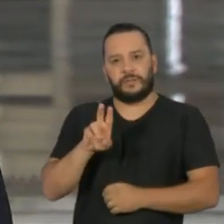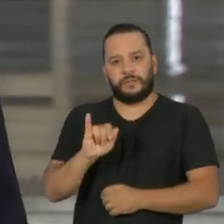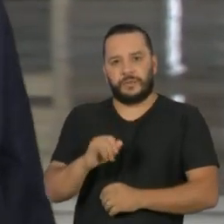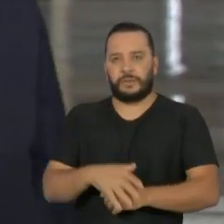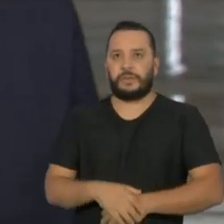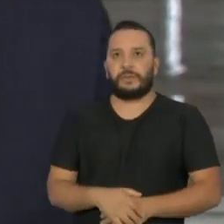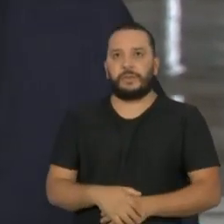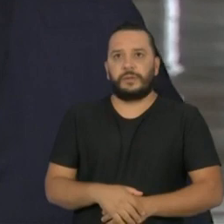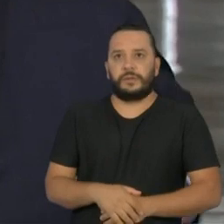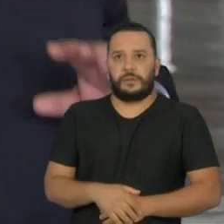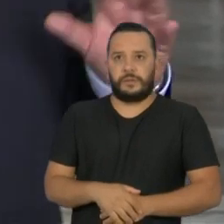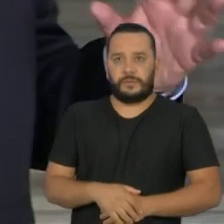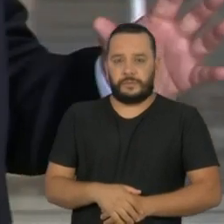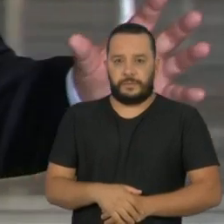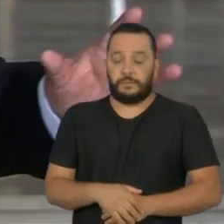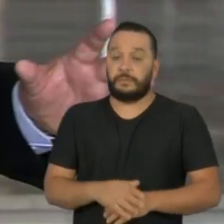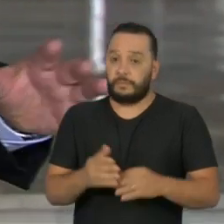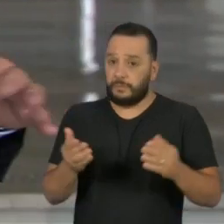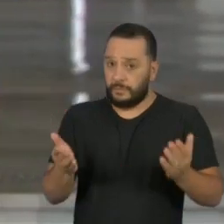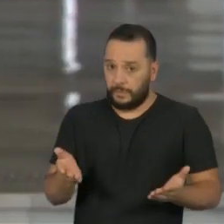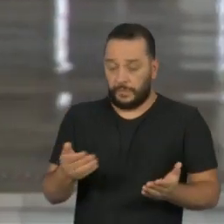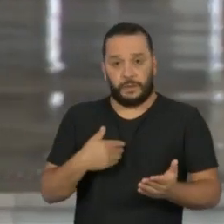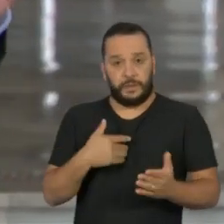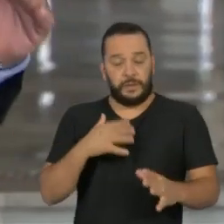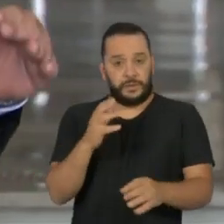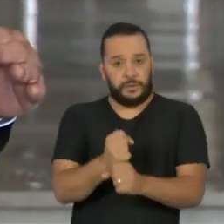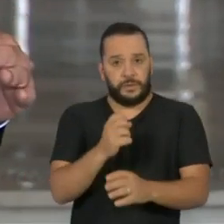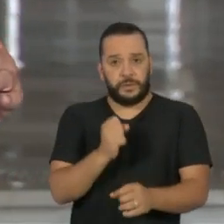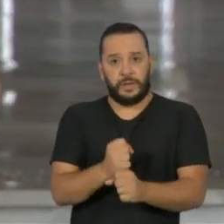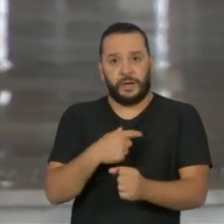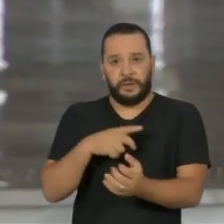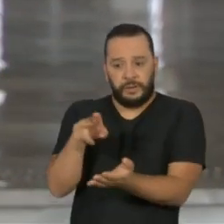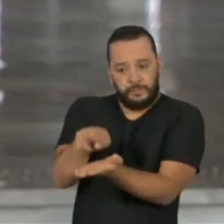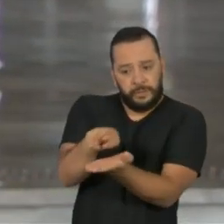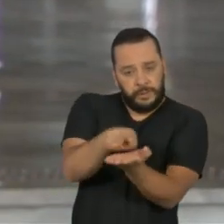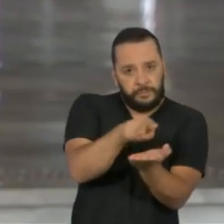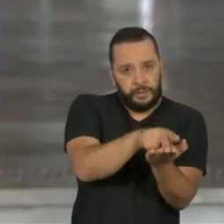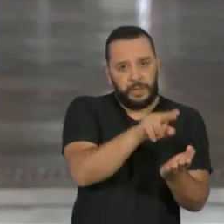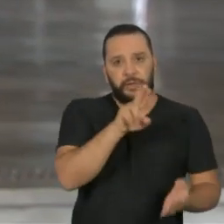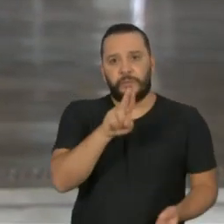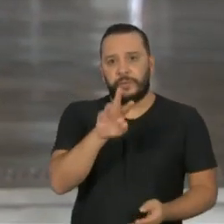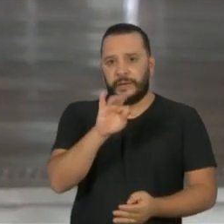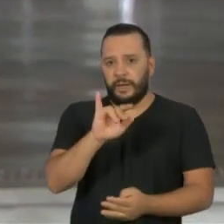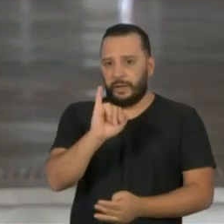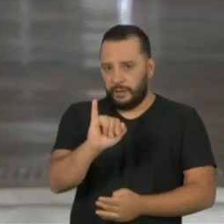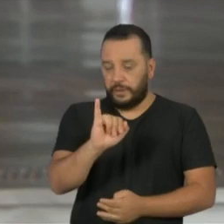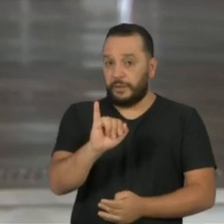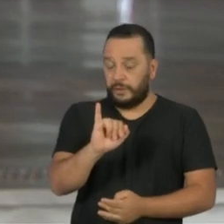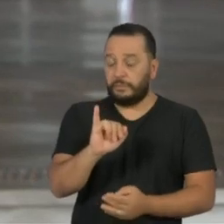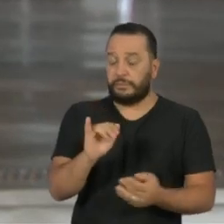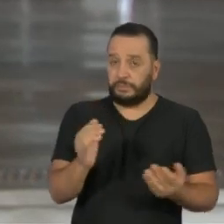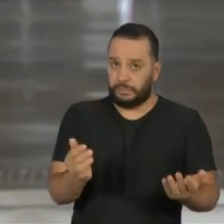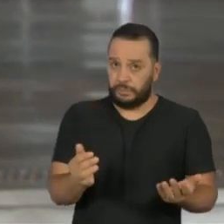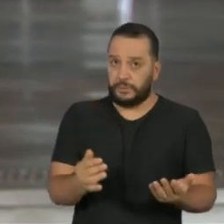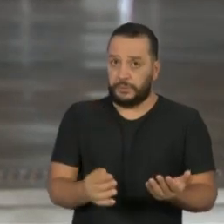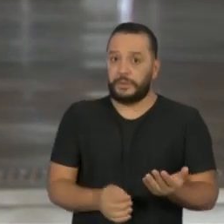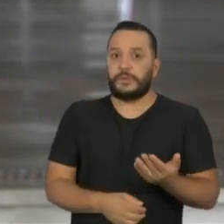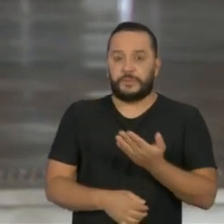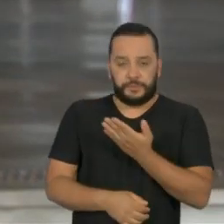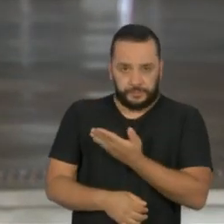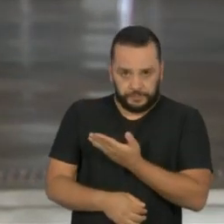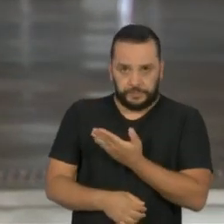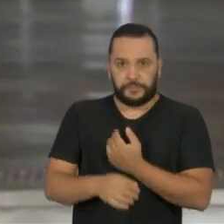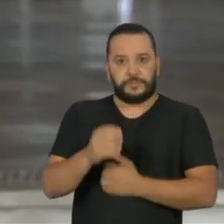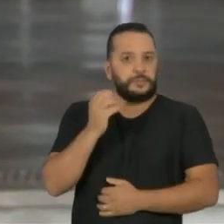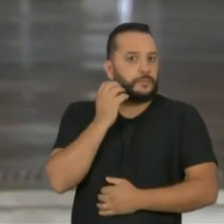favor. Nesse cômputo do número de leitos de UTI acrescidos à rede, então, como o próprio